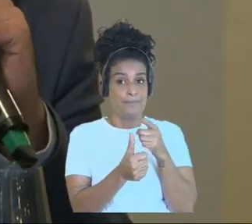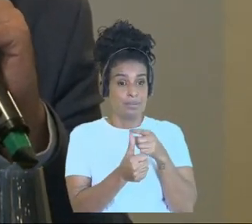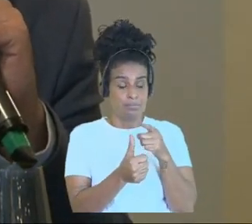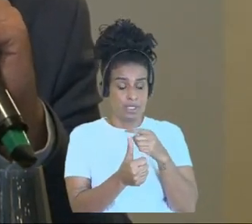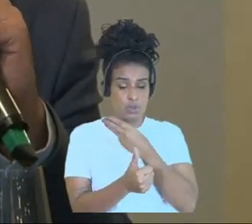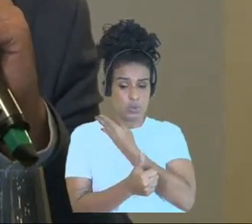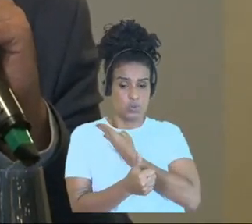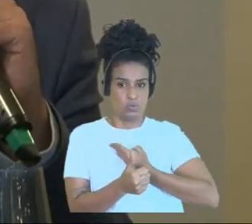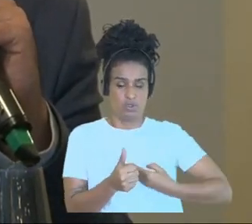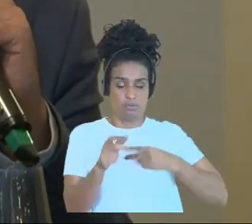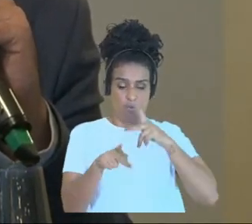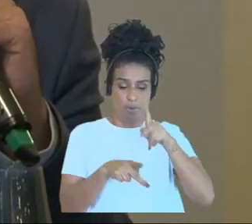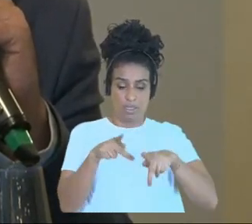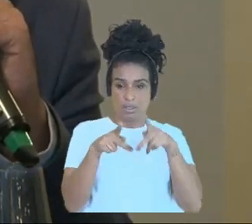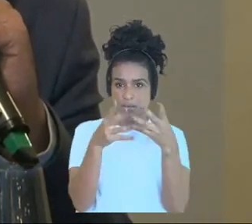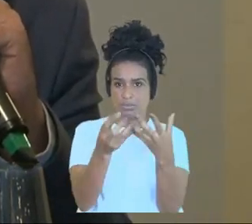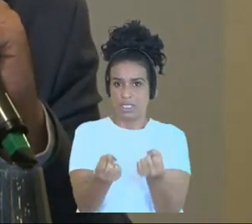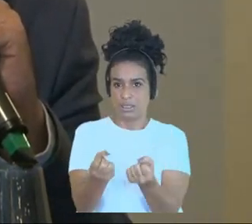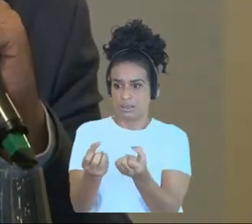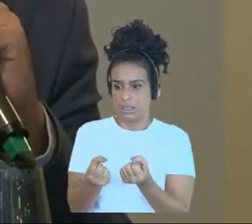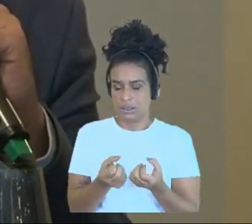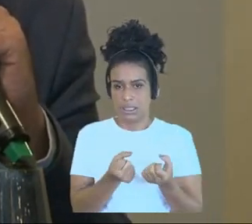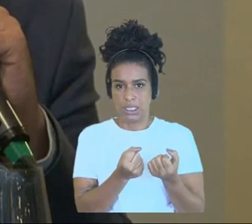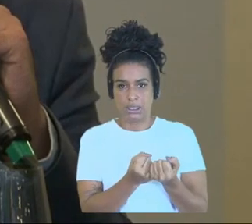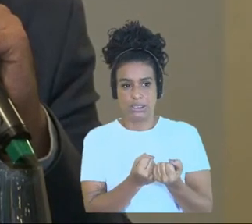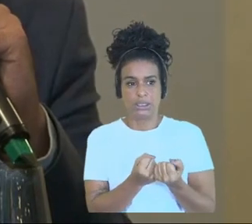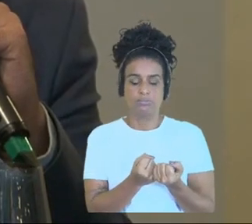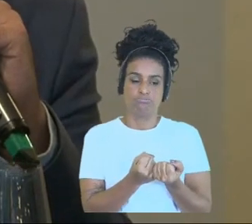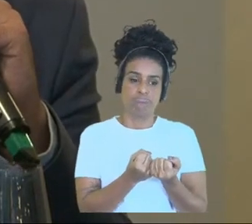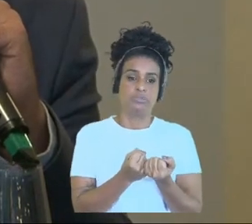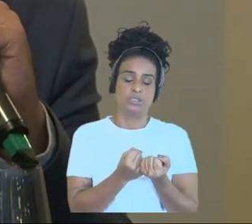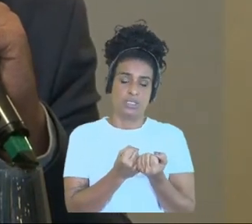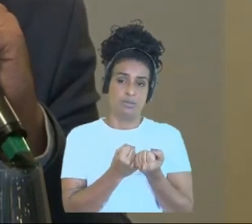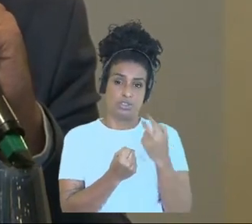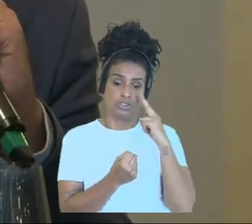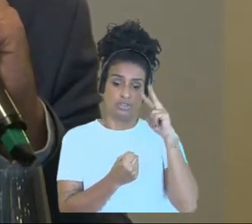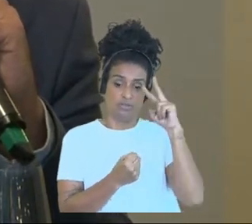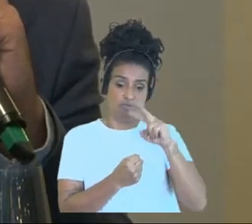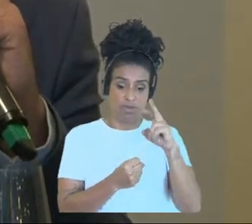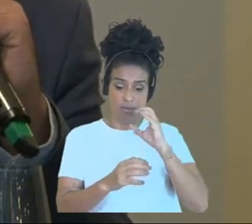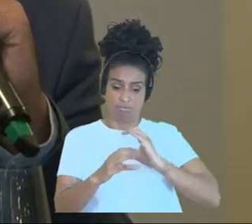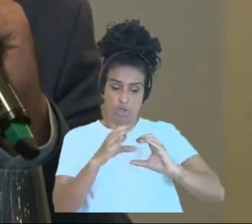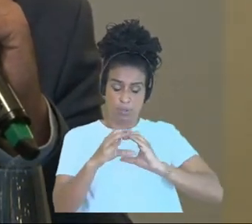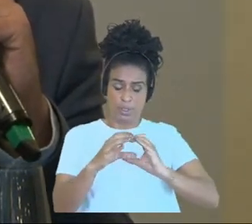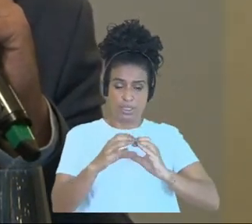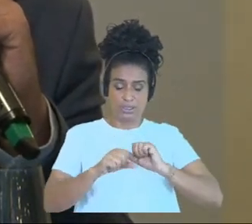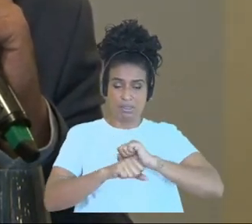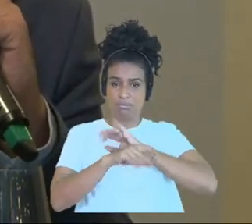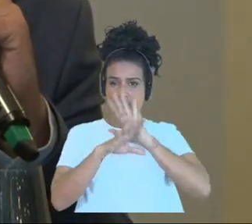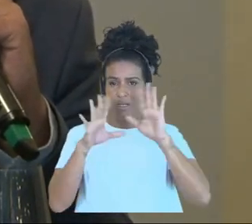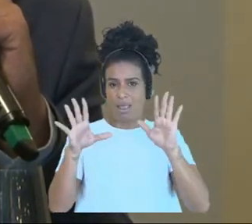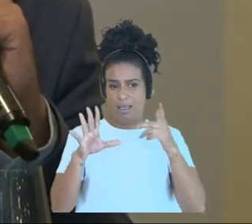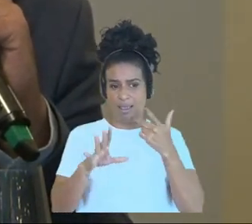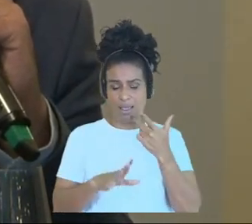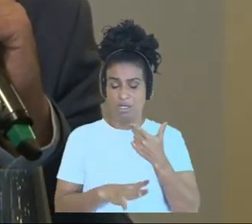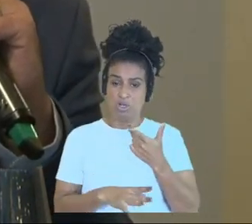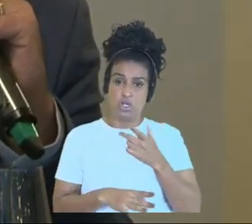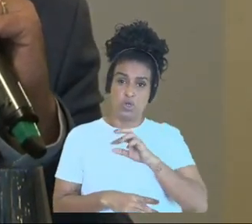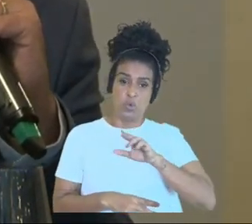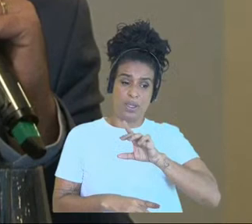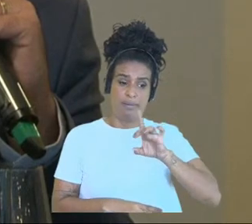gente vê que tem aí uma interlocução muito clara, né, entre um tipo de populismo que não é de direita ou de